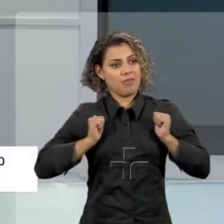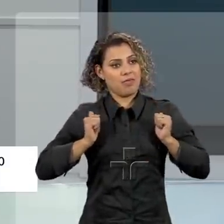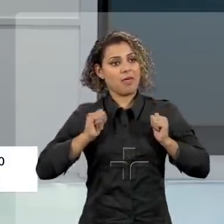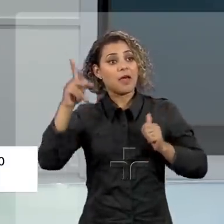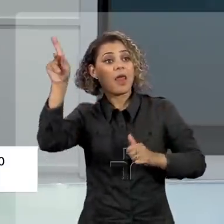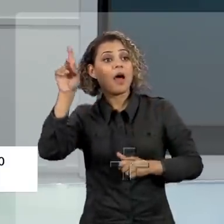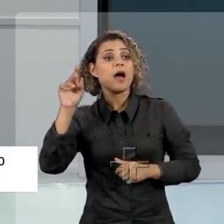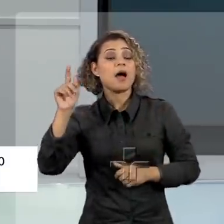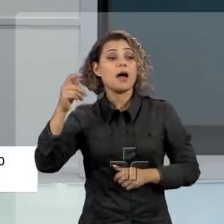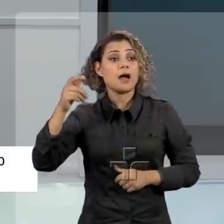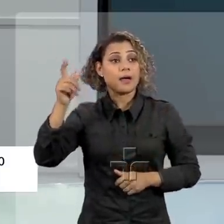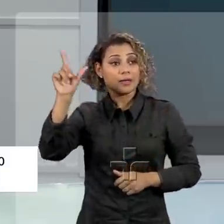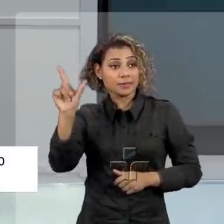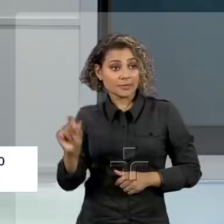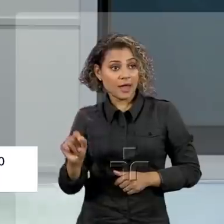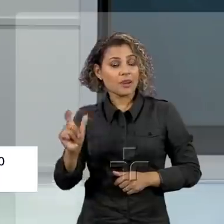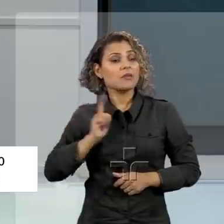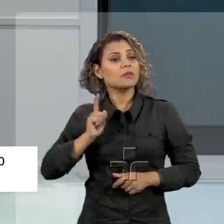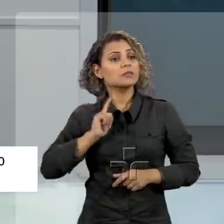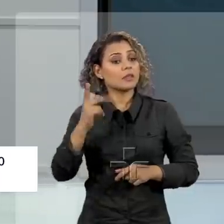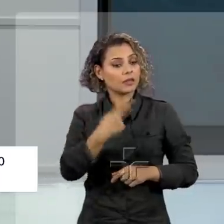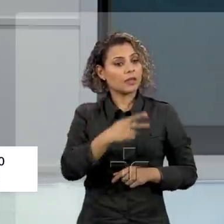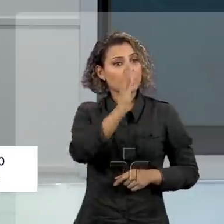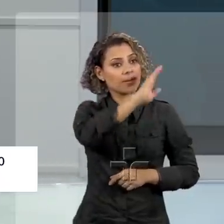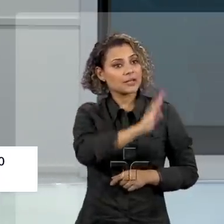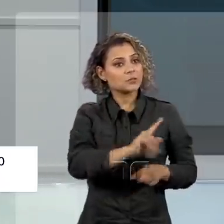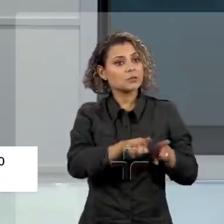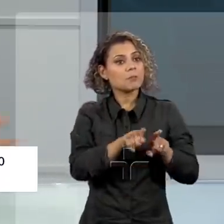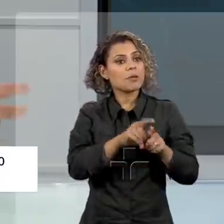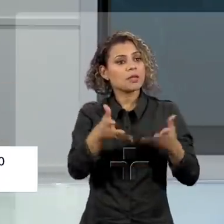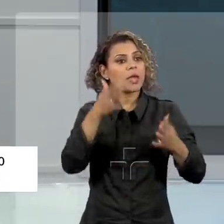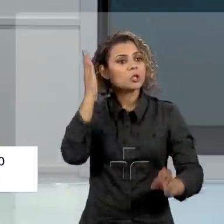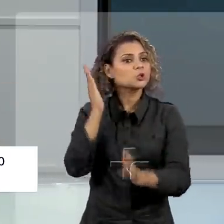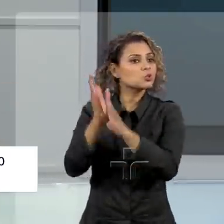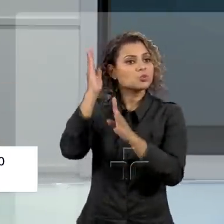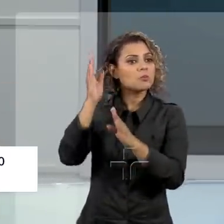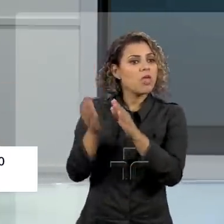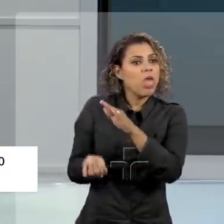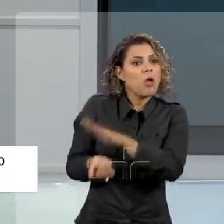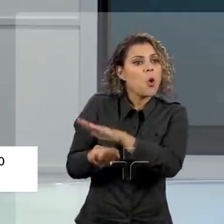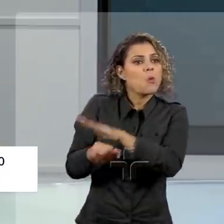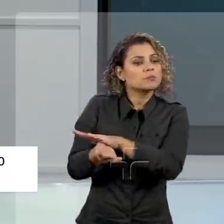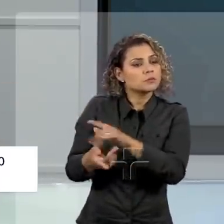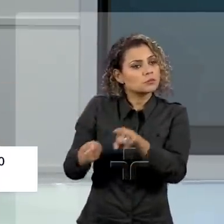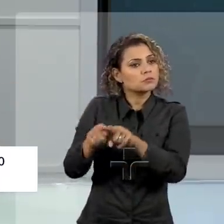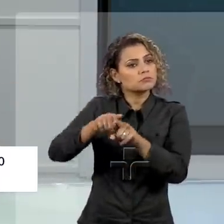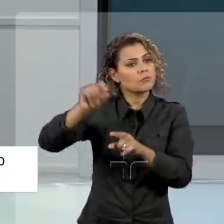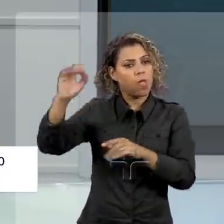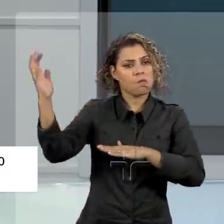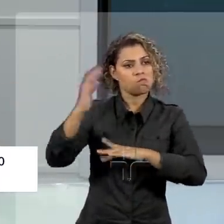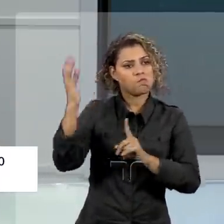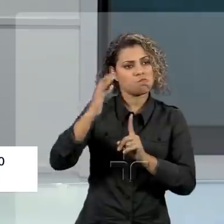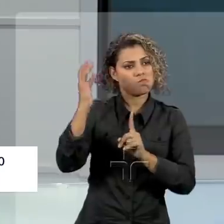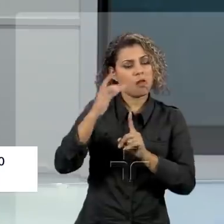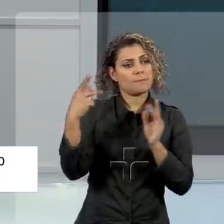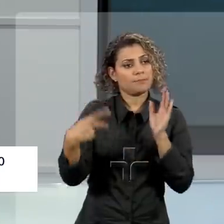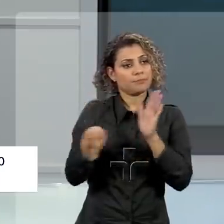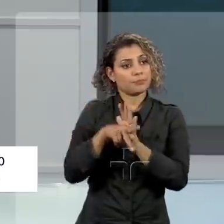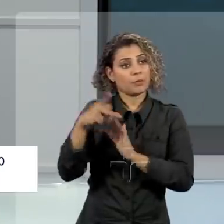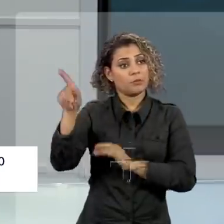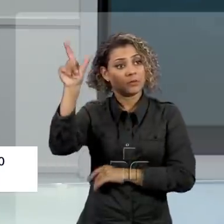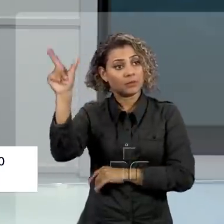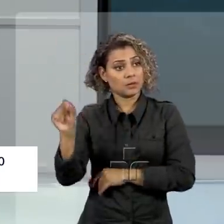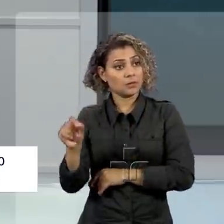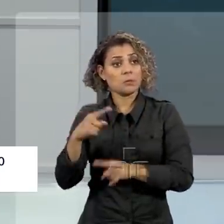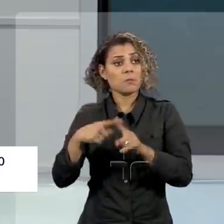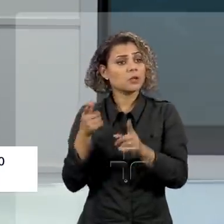Limpas conseguiu desvelar todo um esquema de corrupção que contaminava o sistema político e empresarial italiano, mas ela não teve